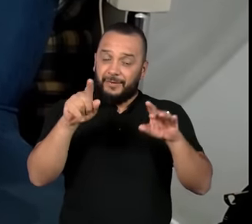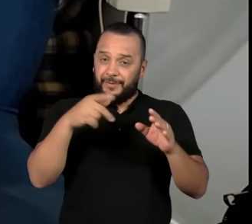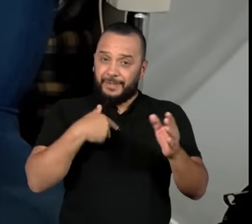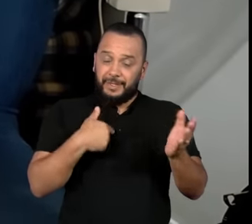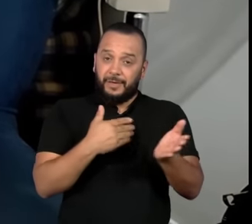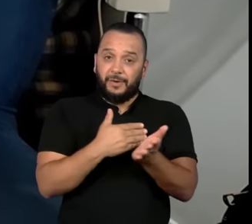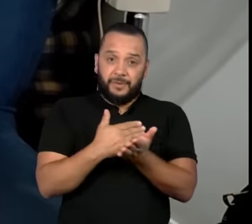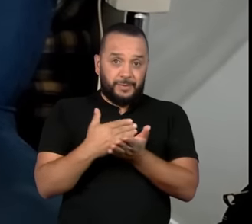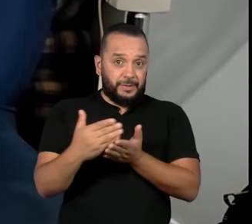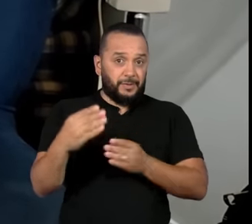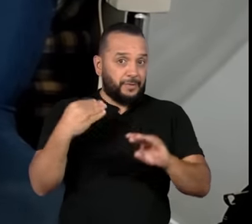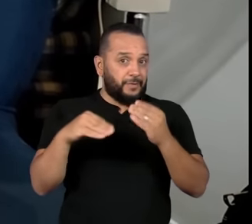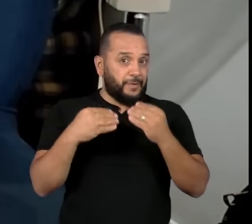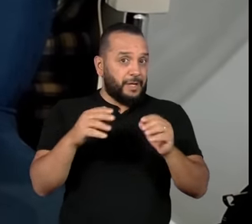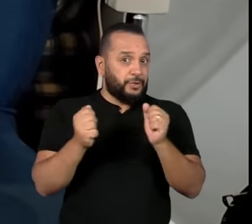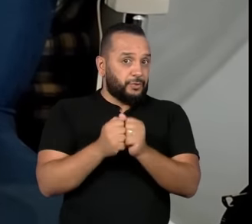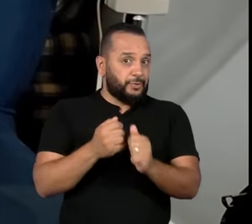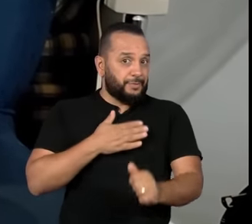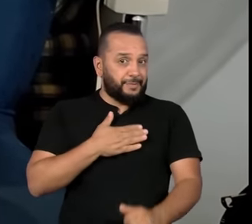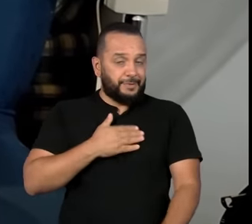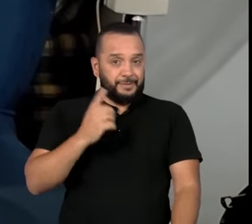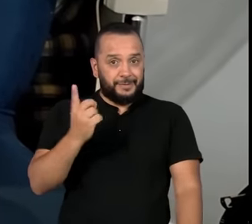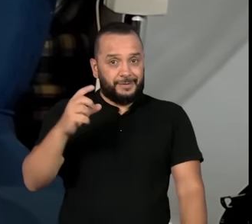que eu fazia, em